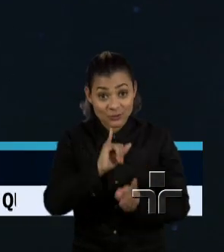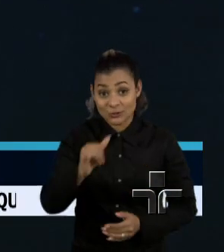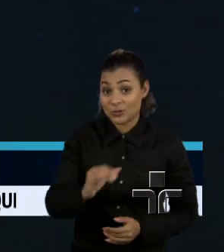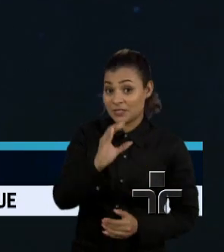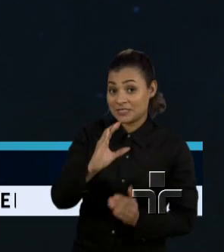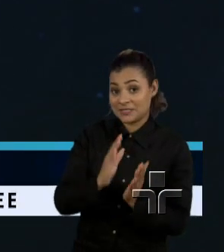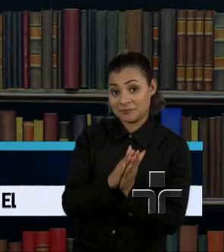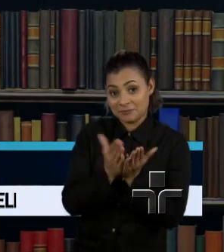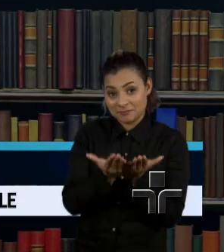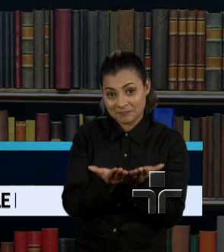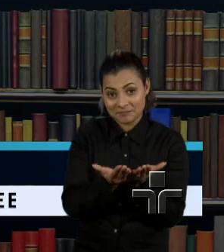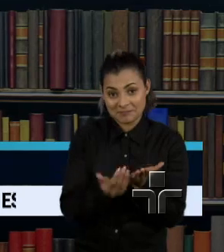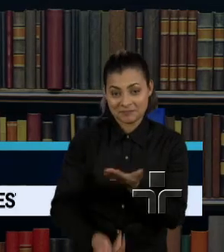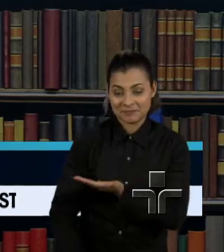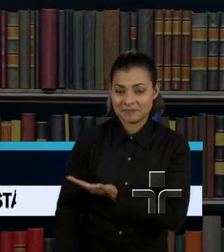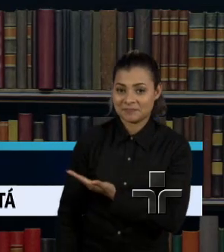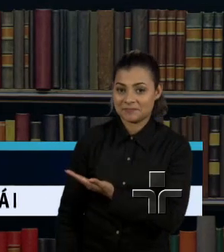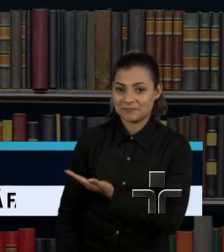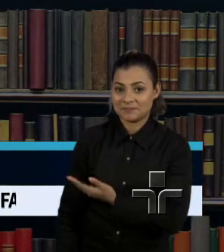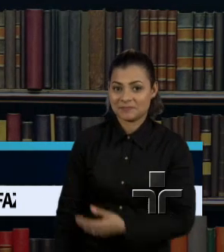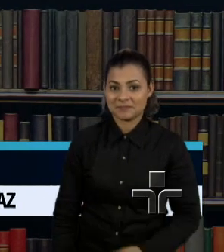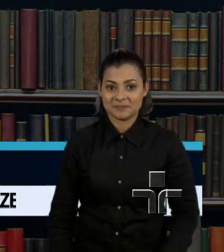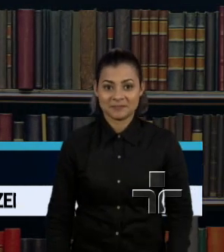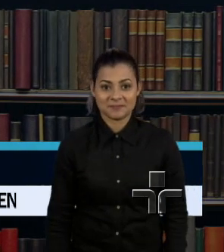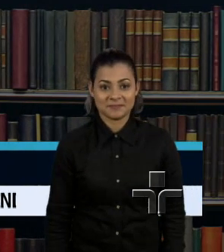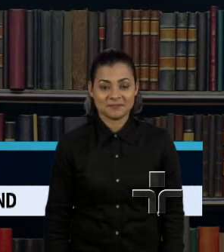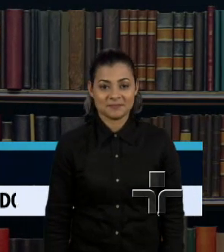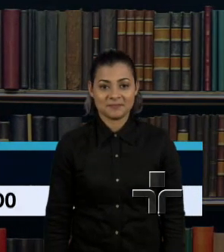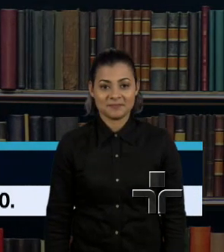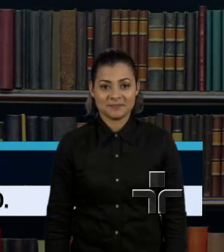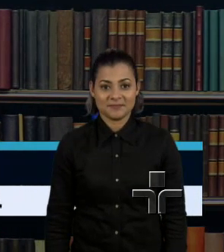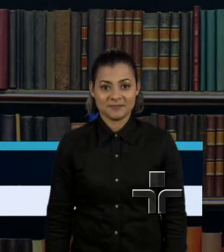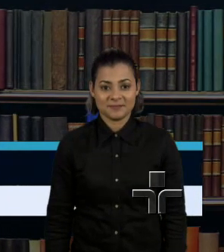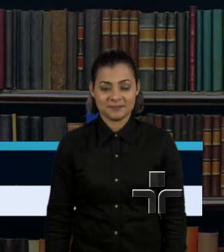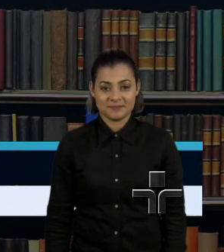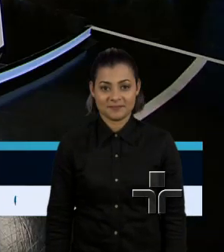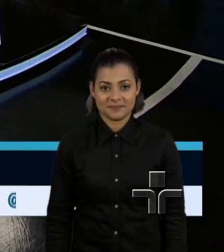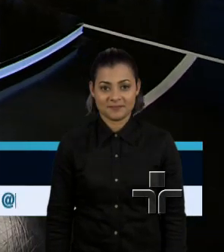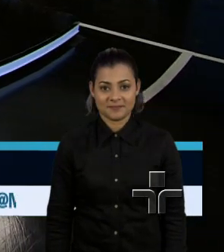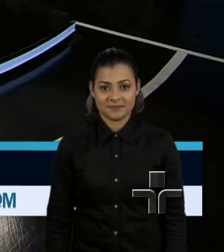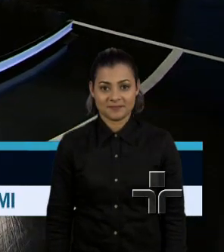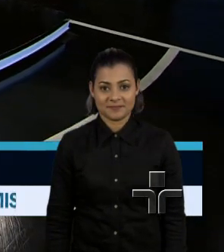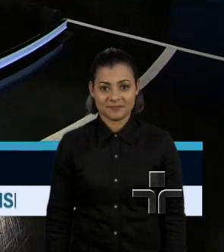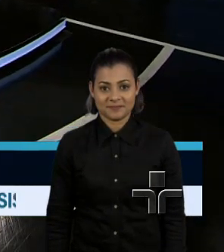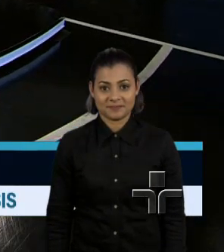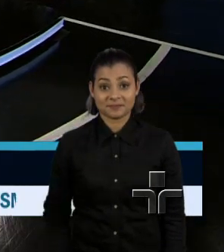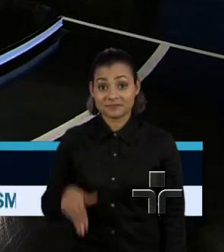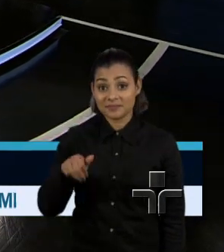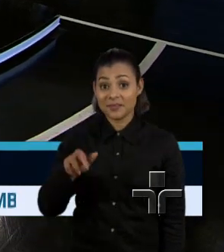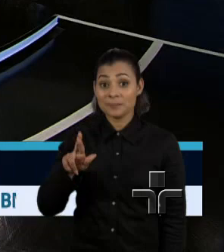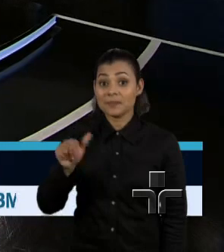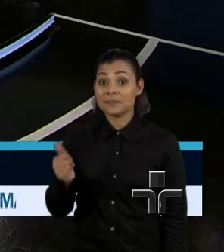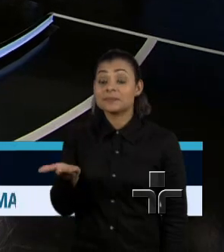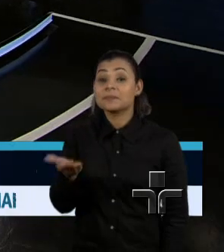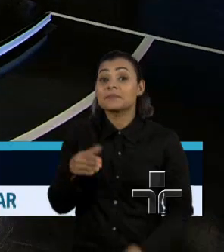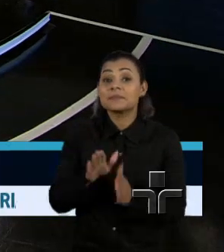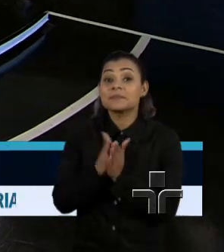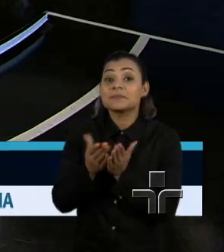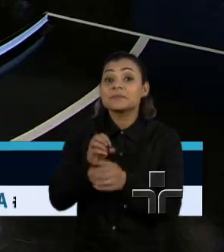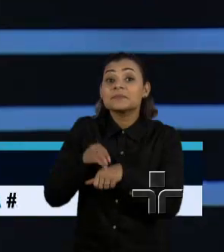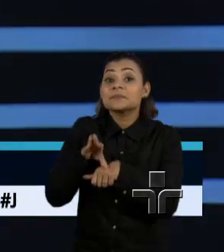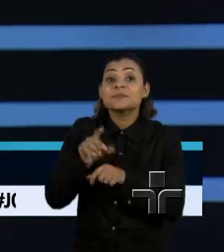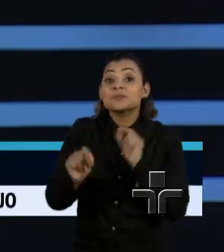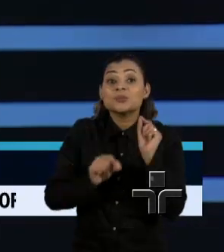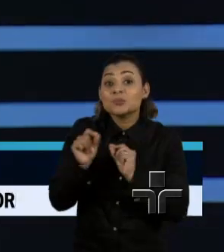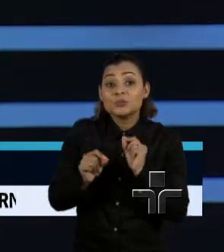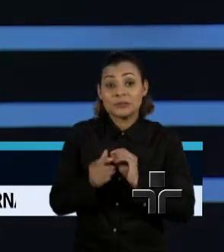Estante JC. Mara, seu livro? O meu